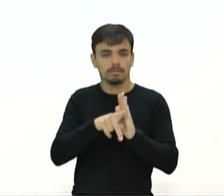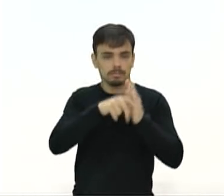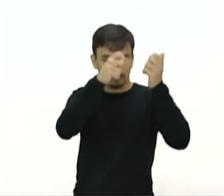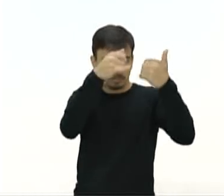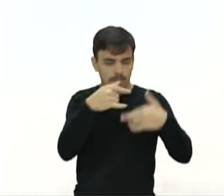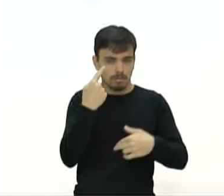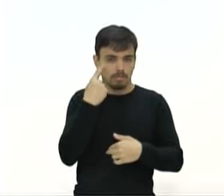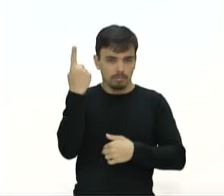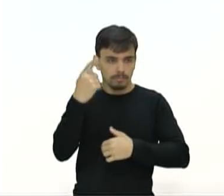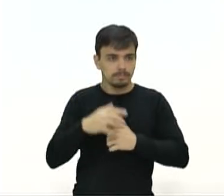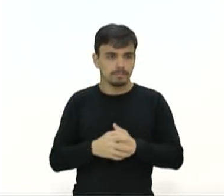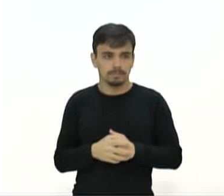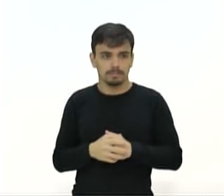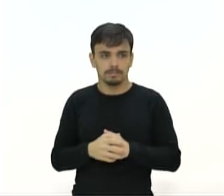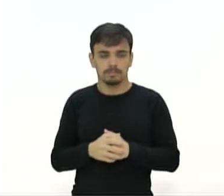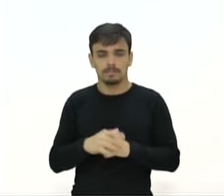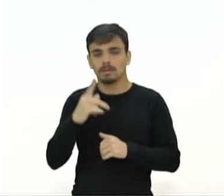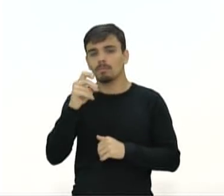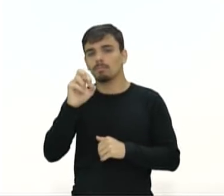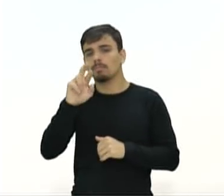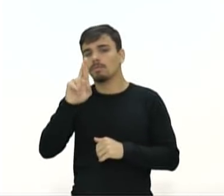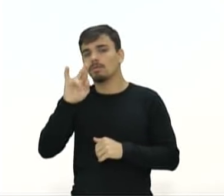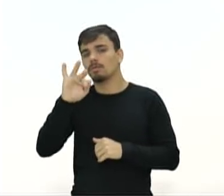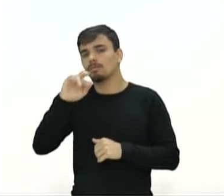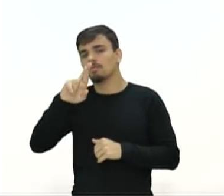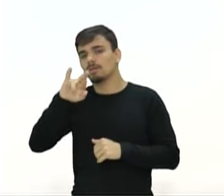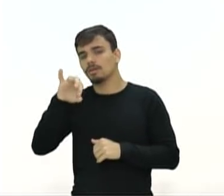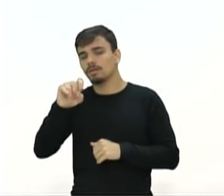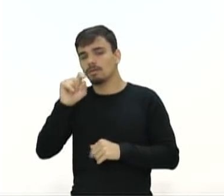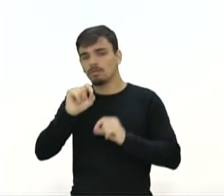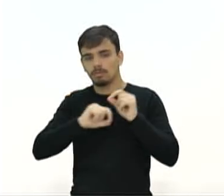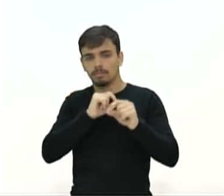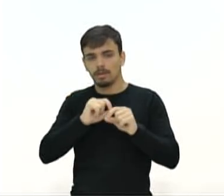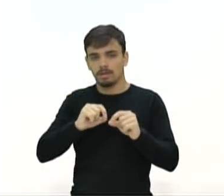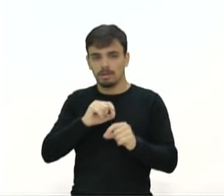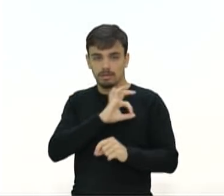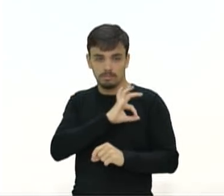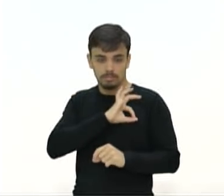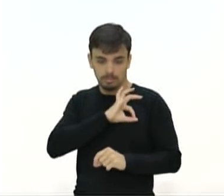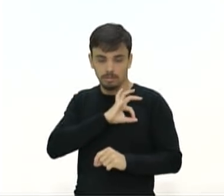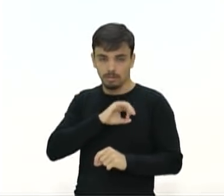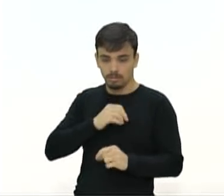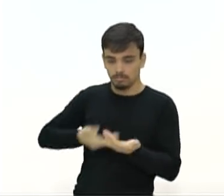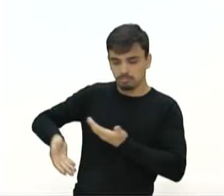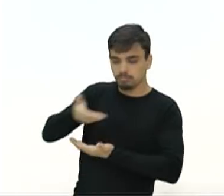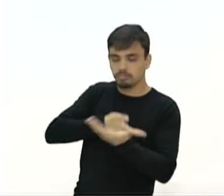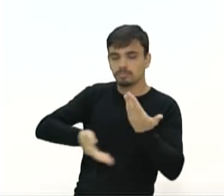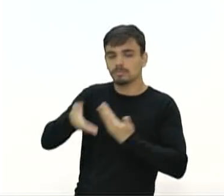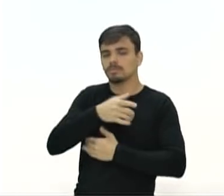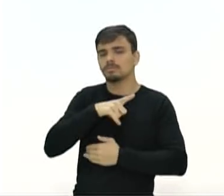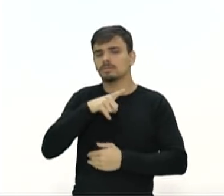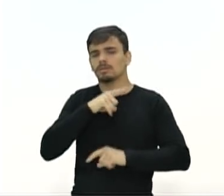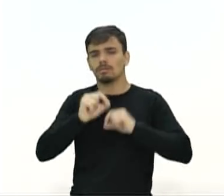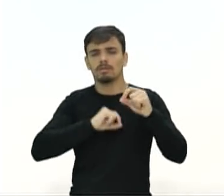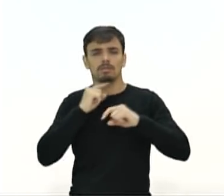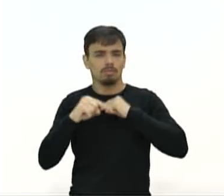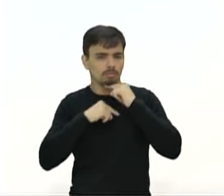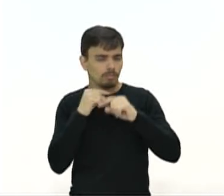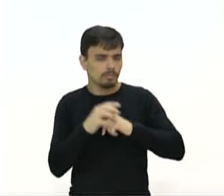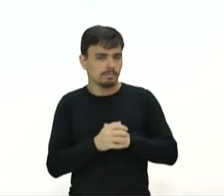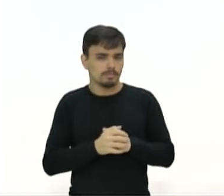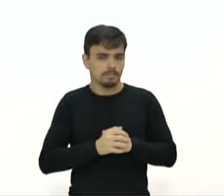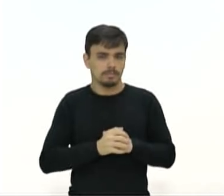Porfírio, na qual até a guarda local é envolvida. Então eles ficam naquela questão.